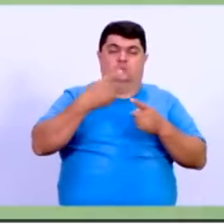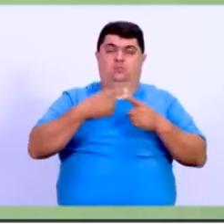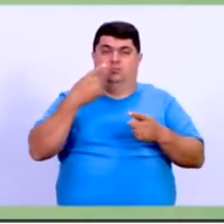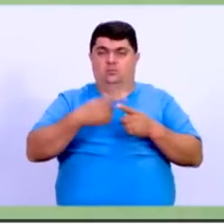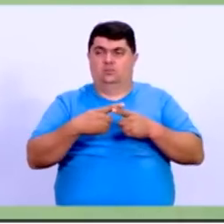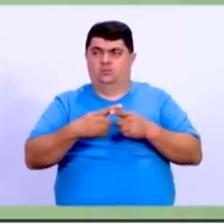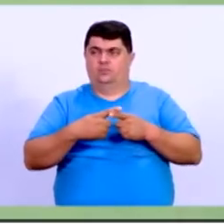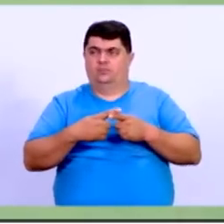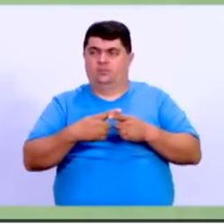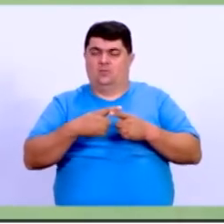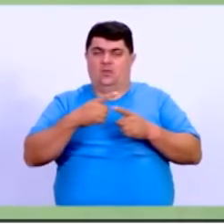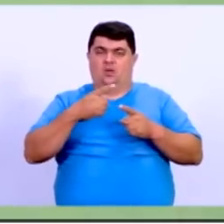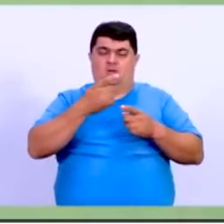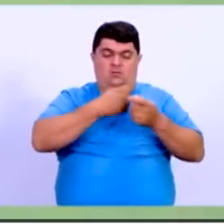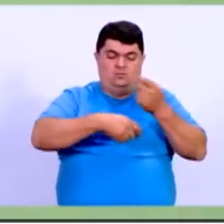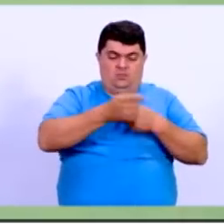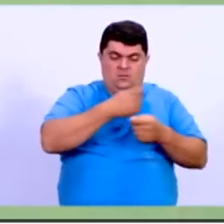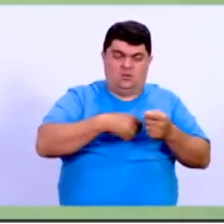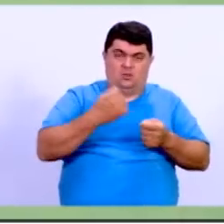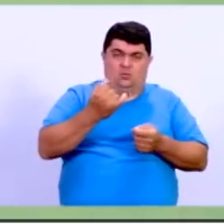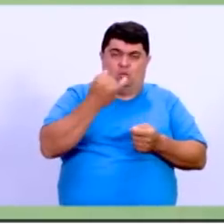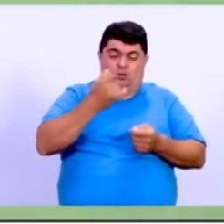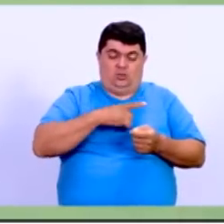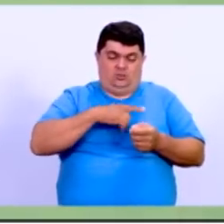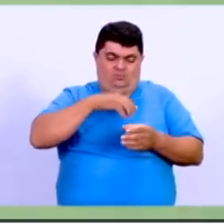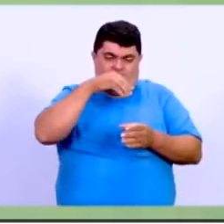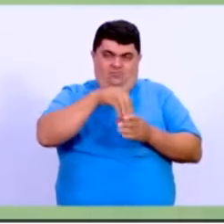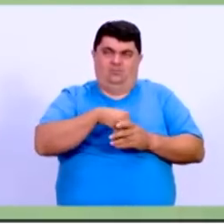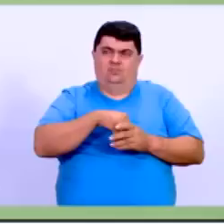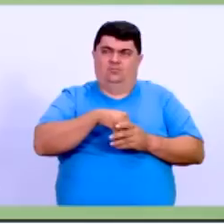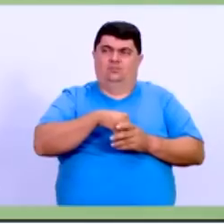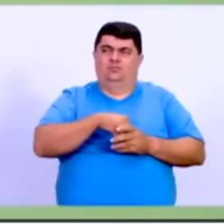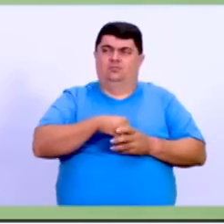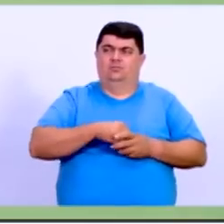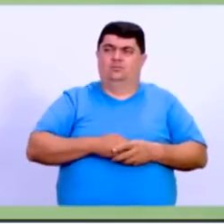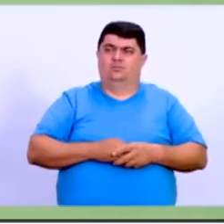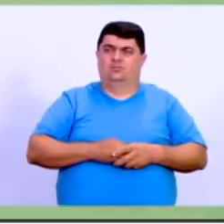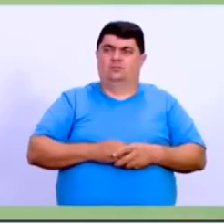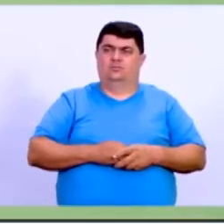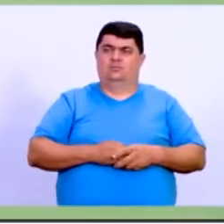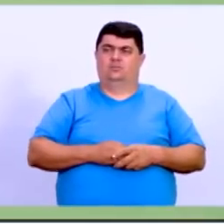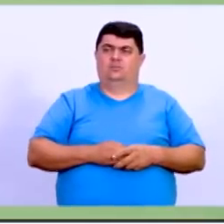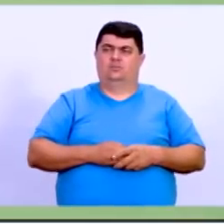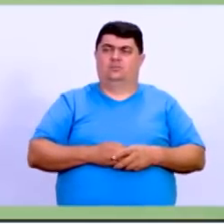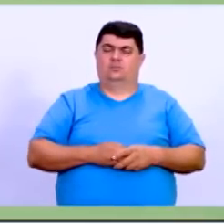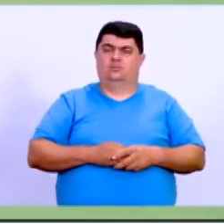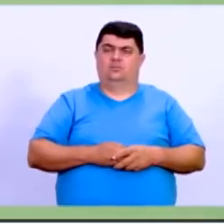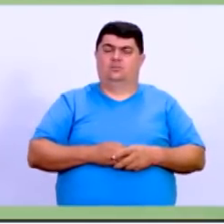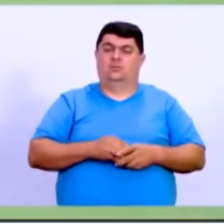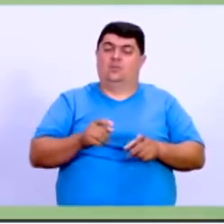de administração. Olha aí, galera, isso aqui é importante. Ó. Administração,